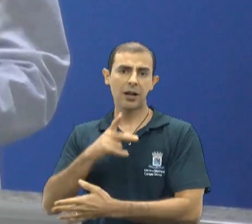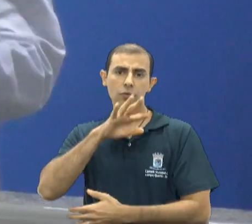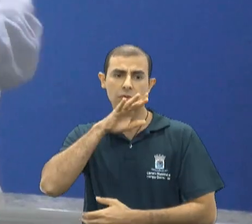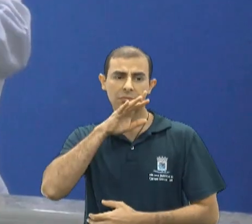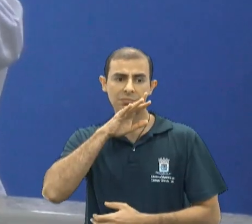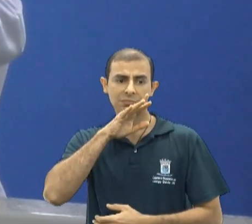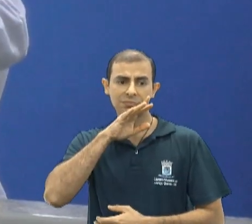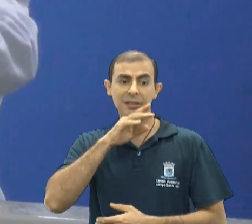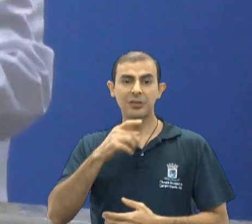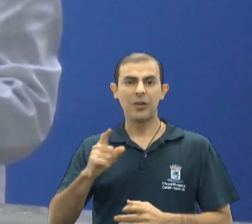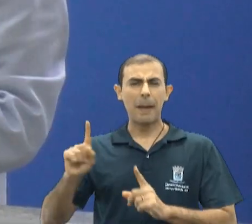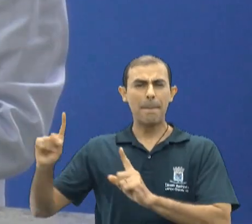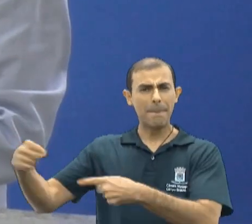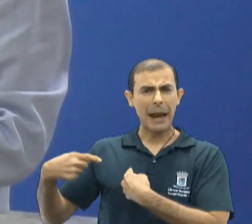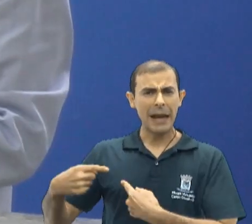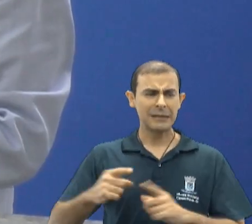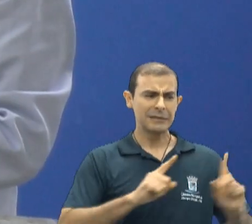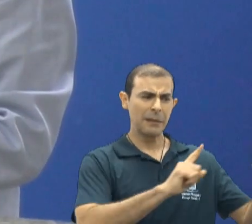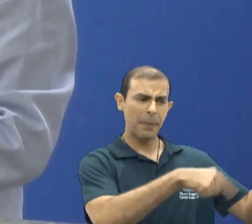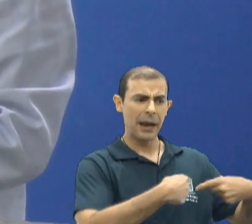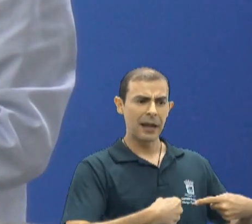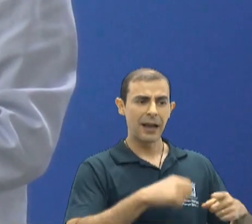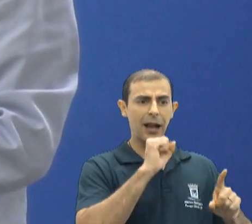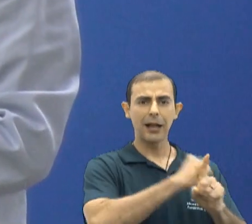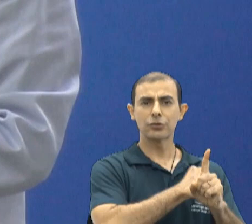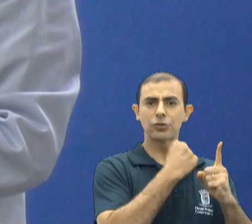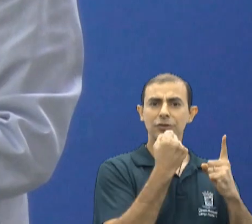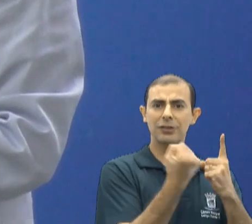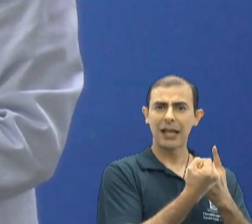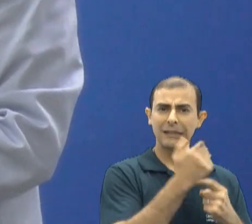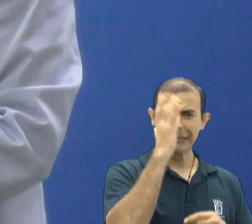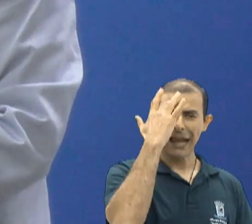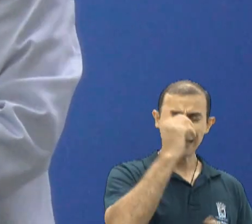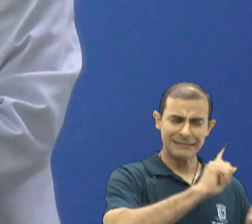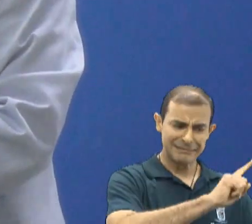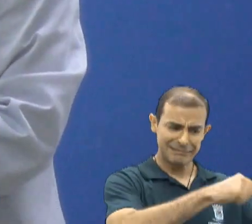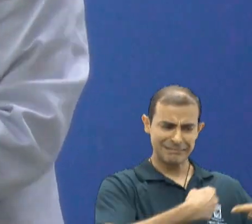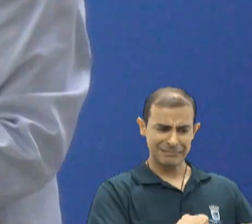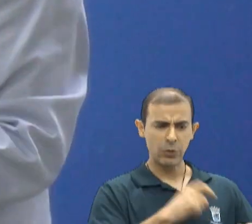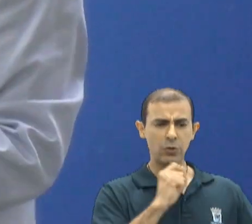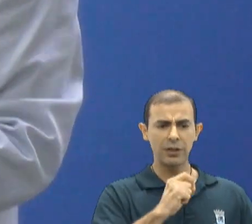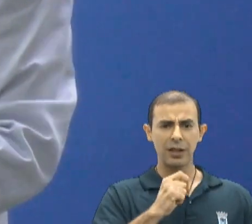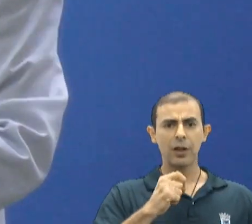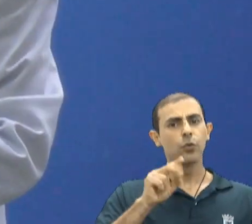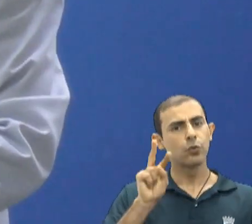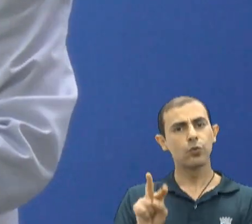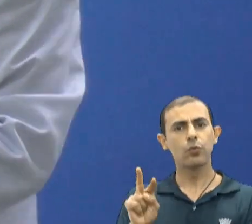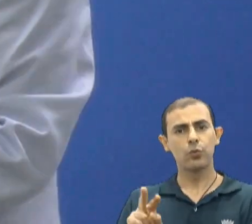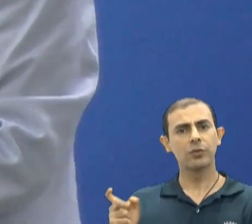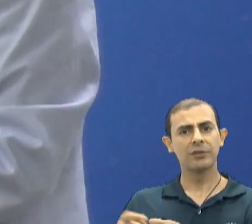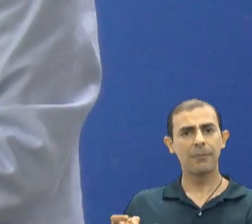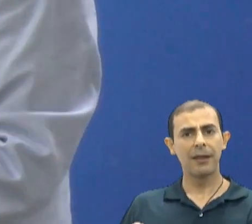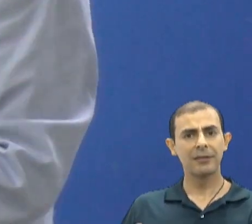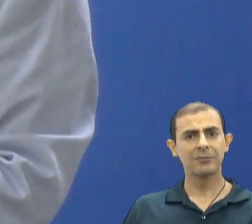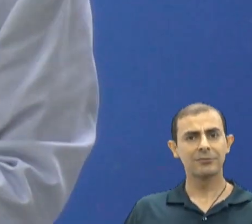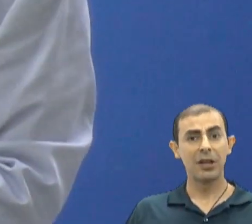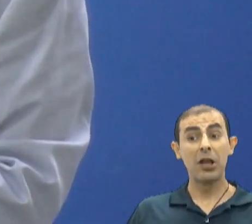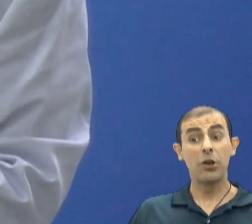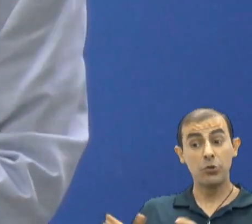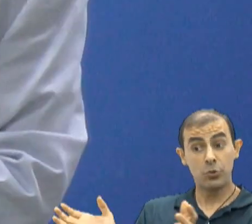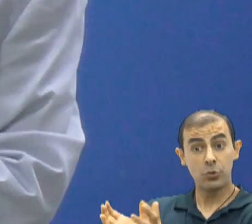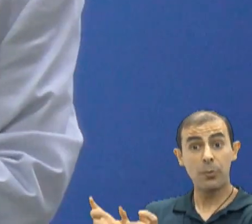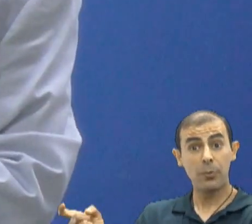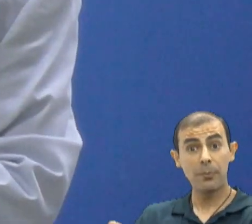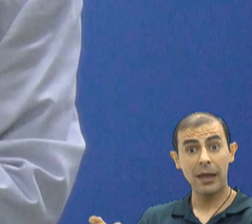O presidente do Conselho Regional de Medicina de Mato Grosso do Sul, Carlos Idelmar de Campos, fez uso da